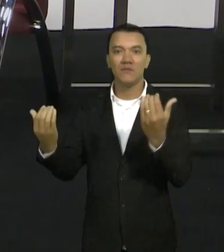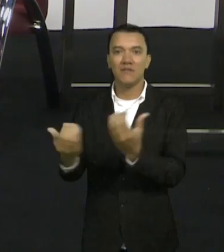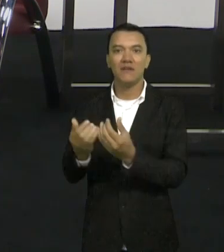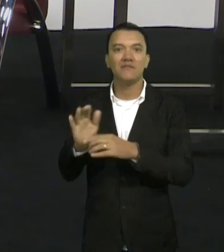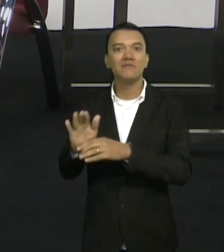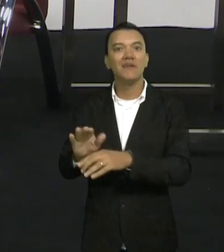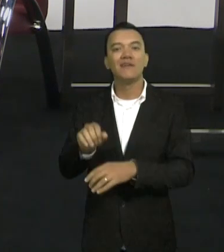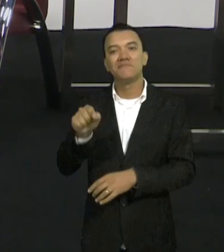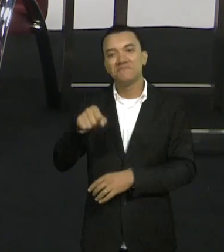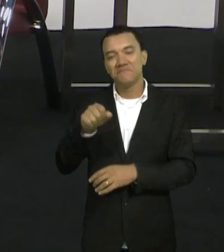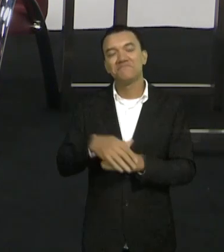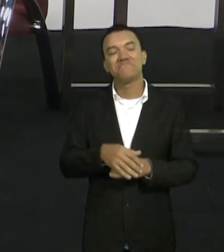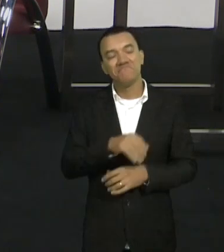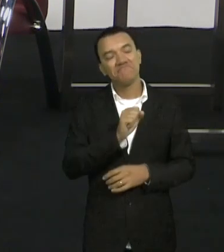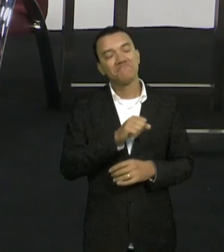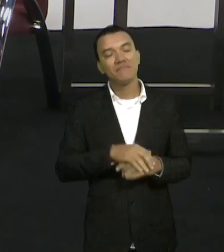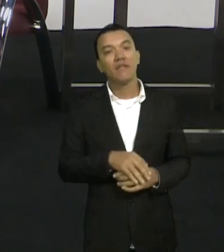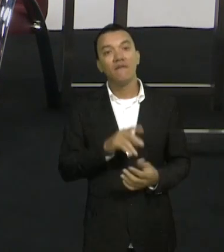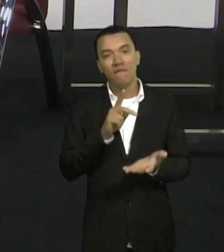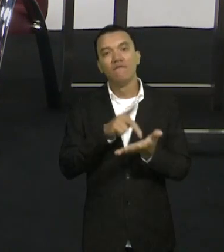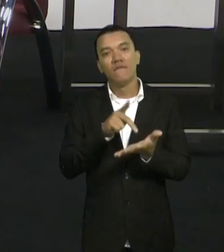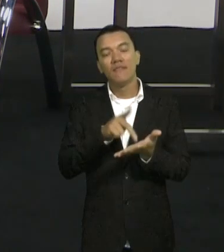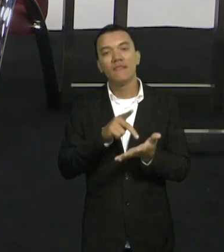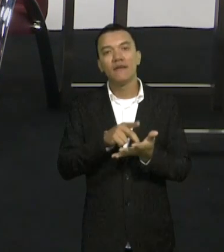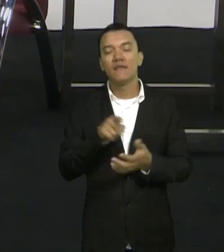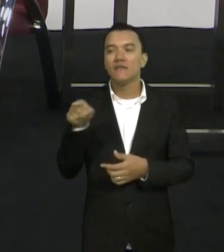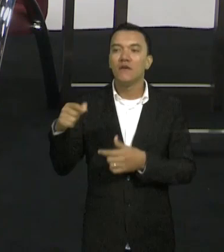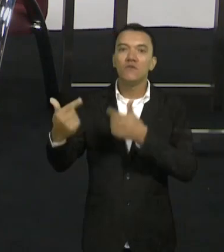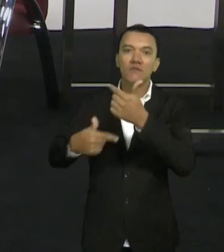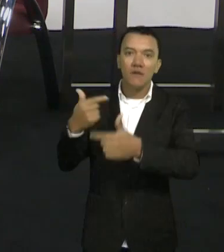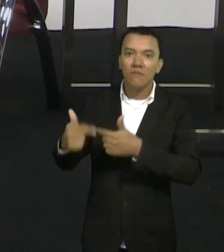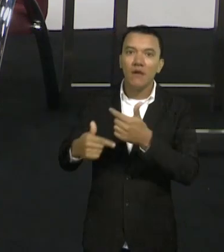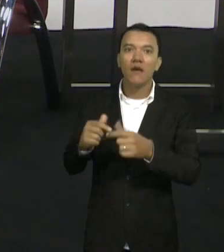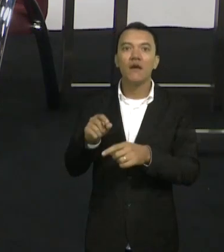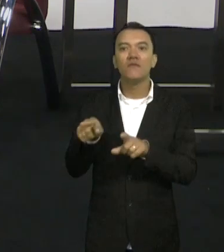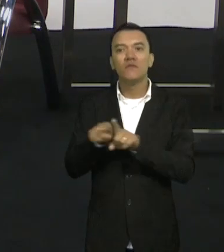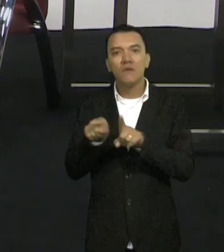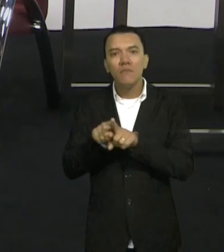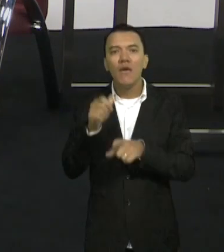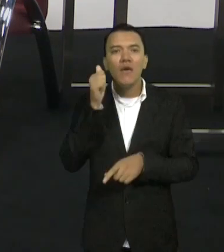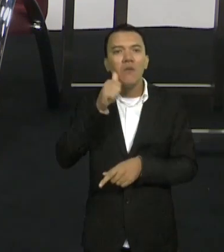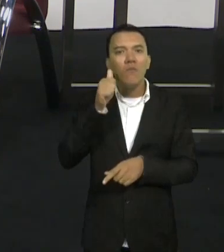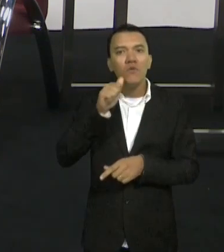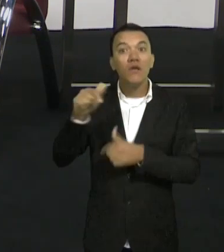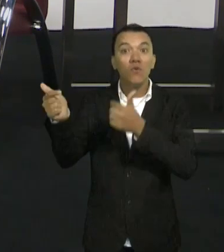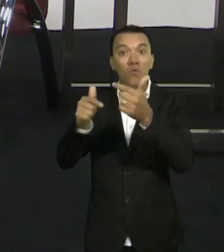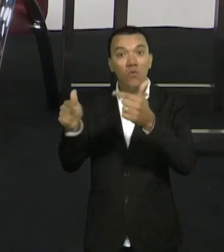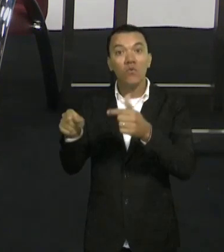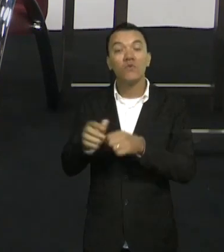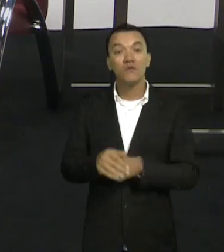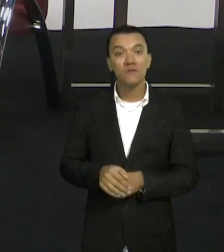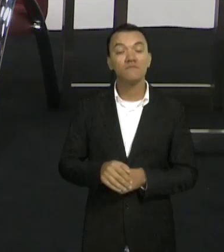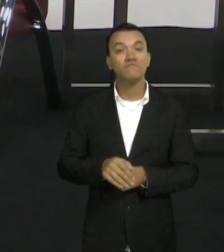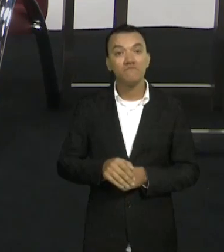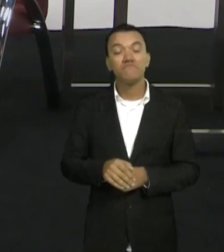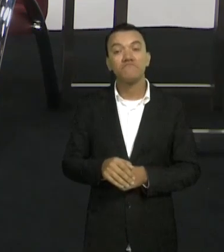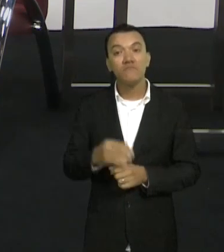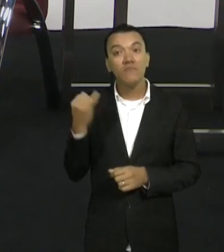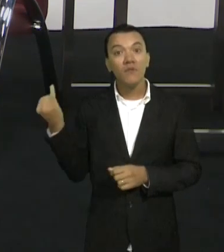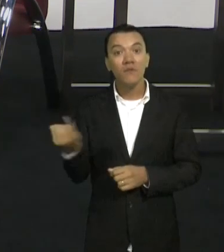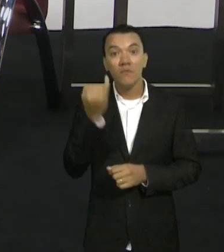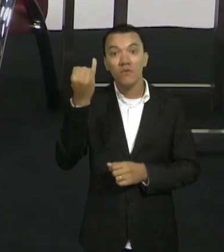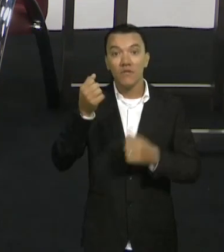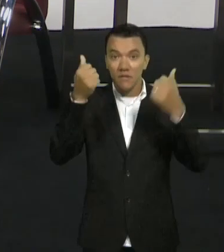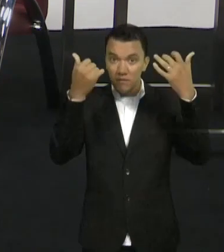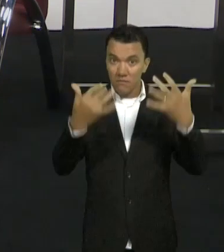É nesse sentido. E, de fato, com o teu trabalho, o trabalho de outras mulheres, e é muito importante falar sobre isso, que as mulheres